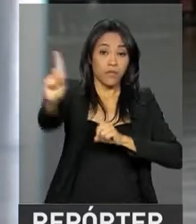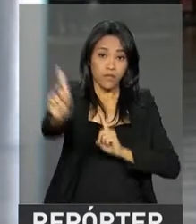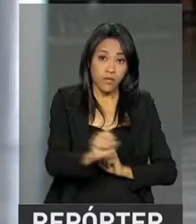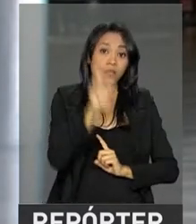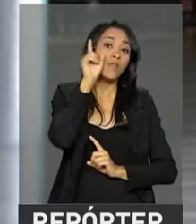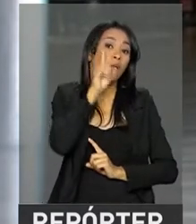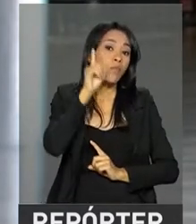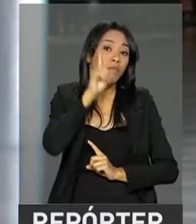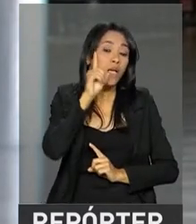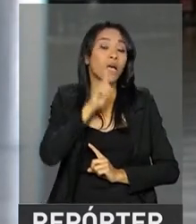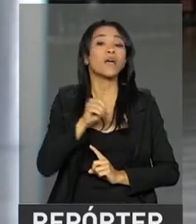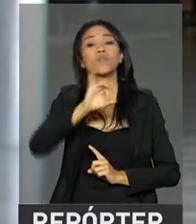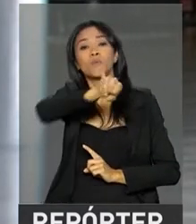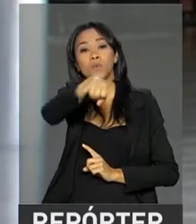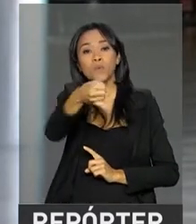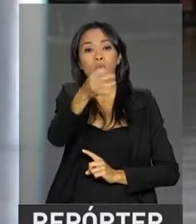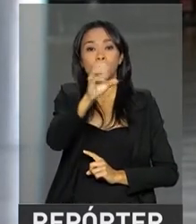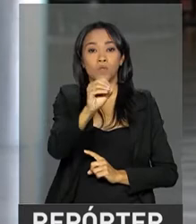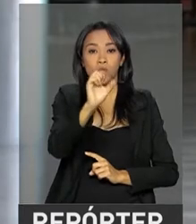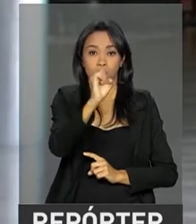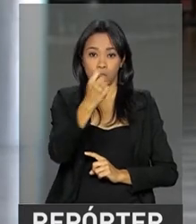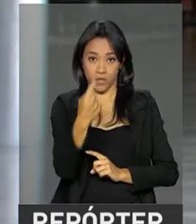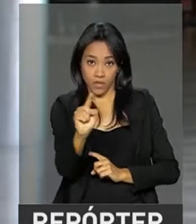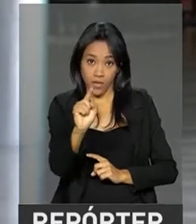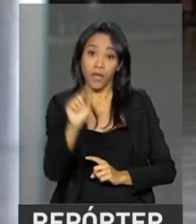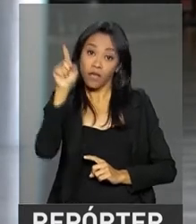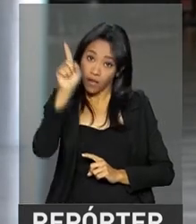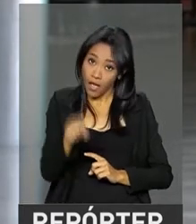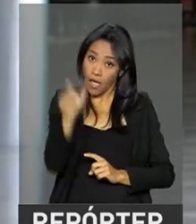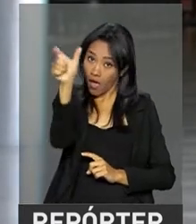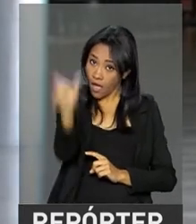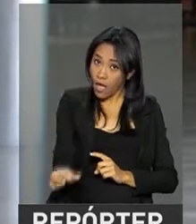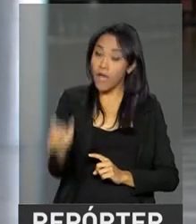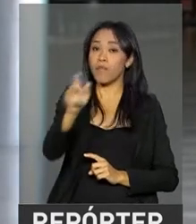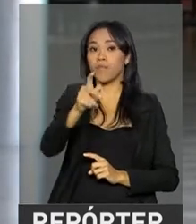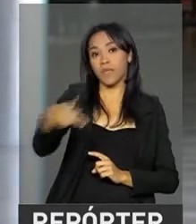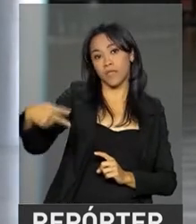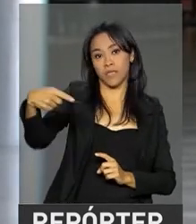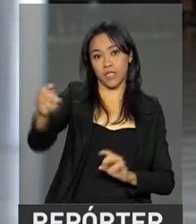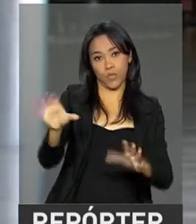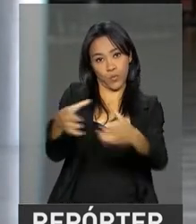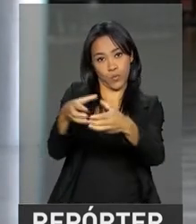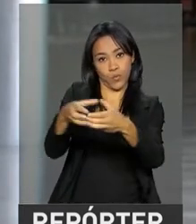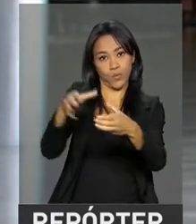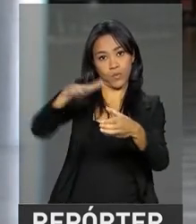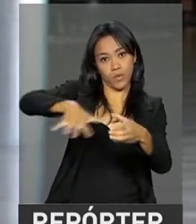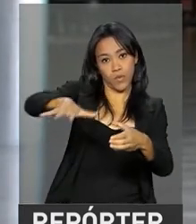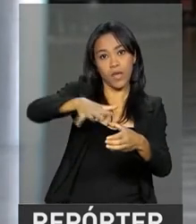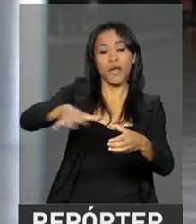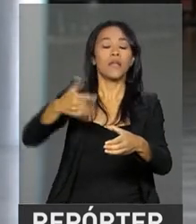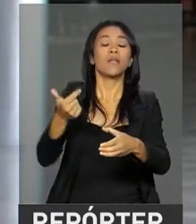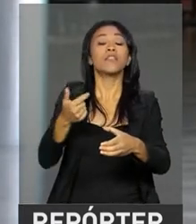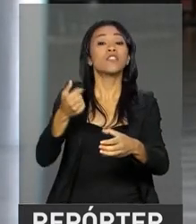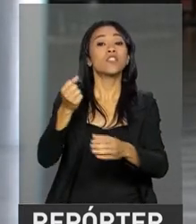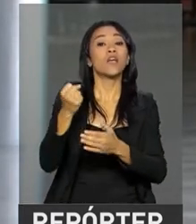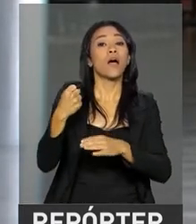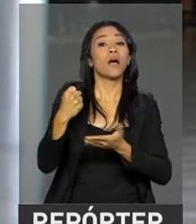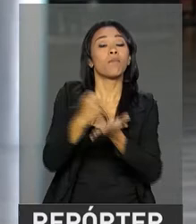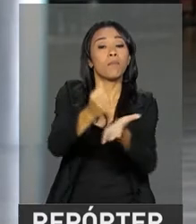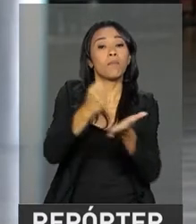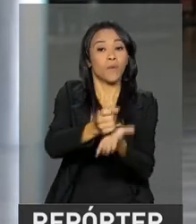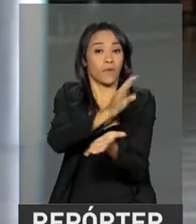do solidariedade de minas gerais que é presidente da frente parlamentar de assistência técnica e extensão